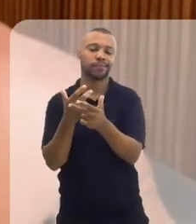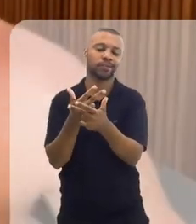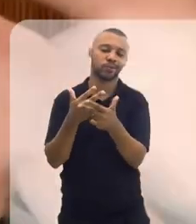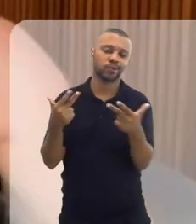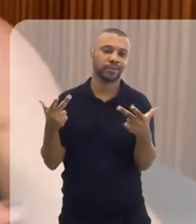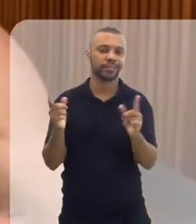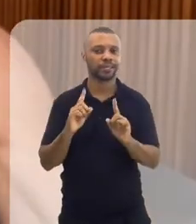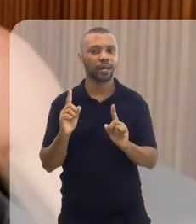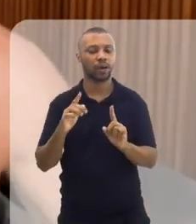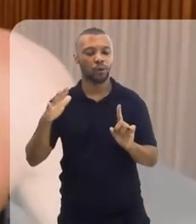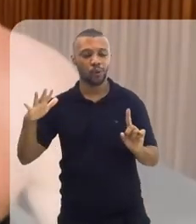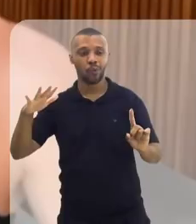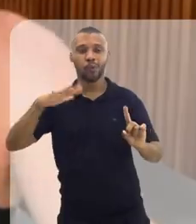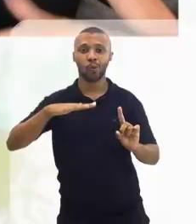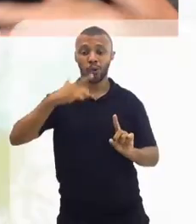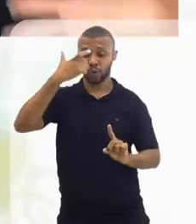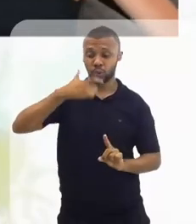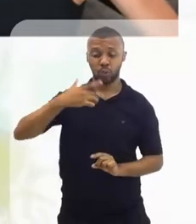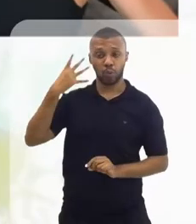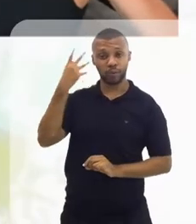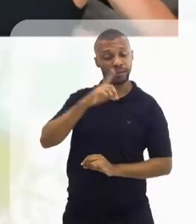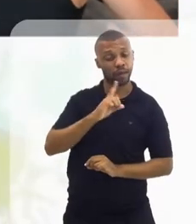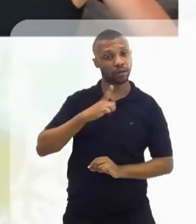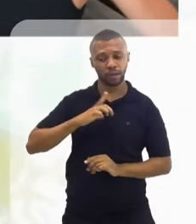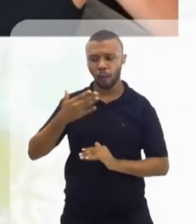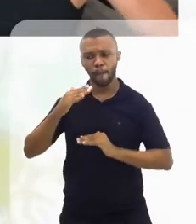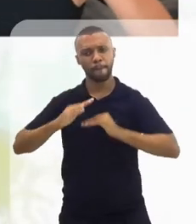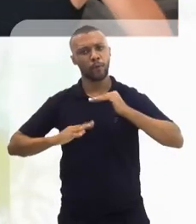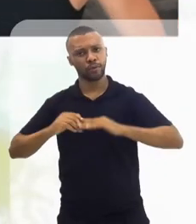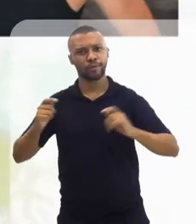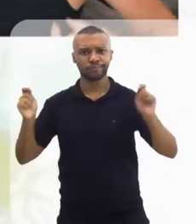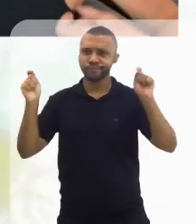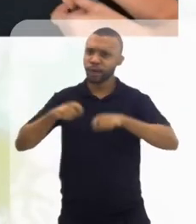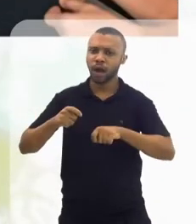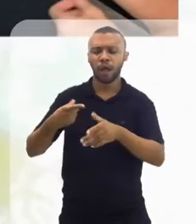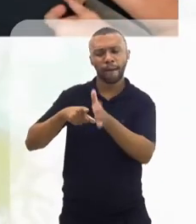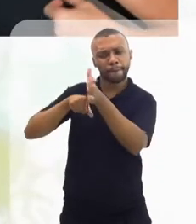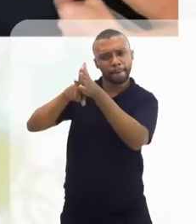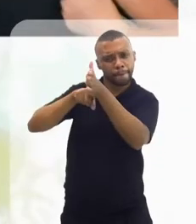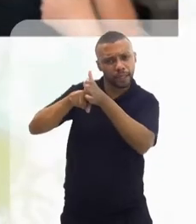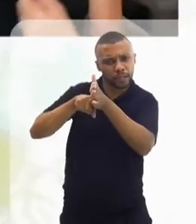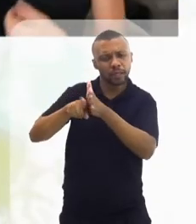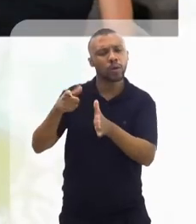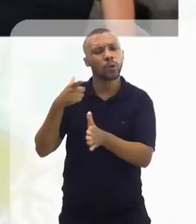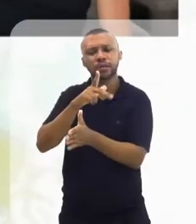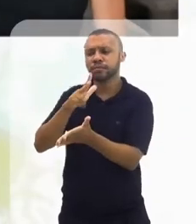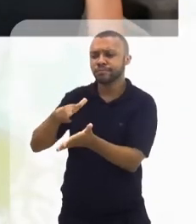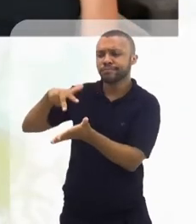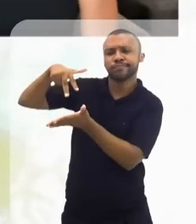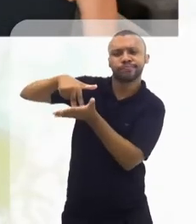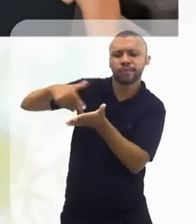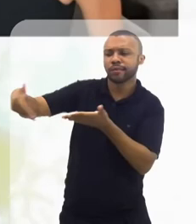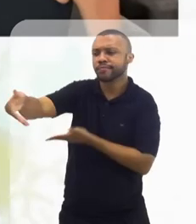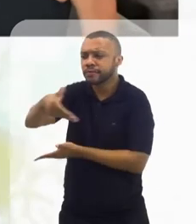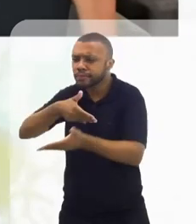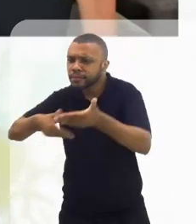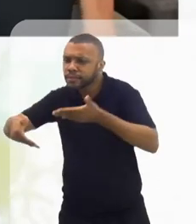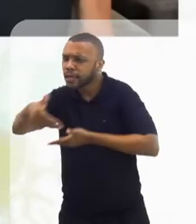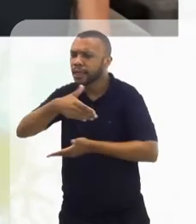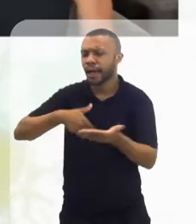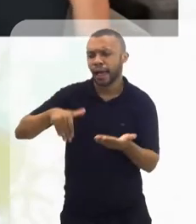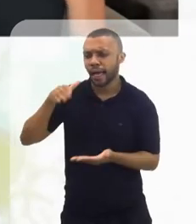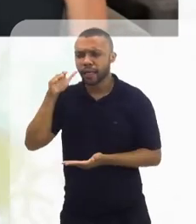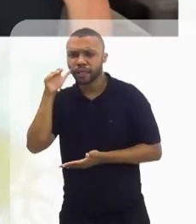programa, ou dizem que, sei lá, eu estou Ou porque aqui eu sou porque. bonita, eu estou aqui porque eu tenho profundidade, eu pesquiso, eu chego Estou num aqui. lugar, eu quero